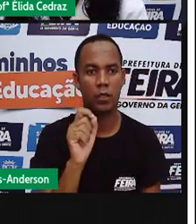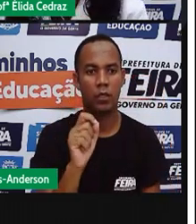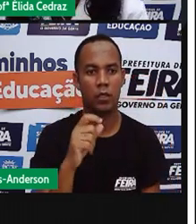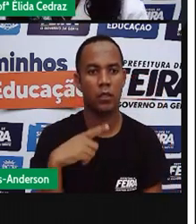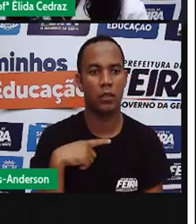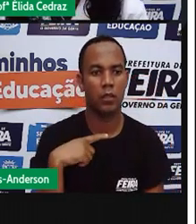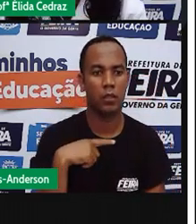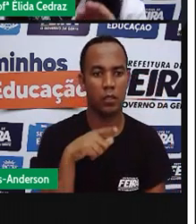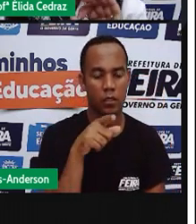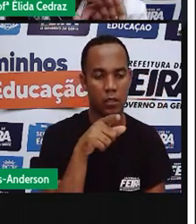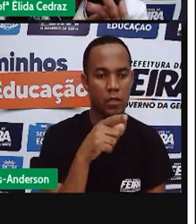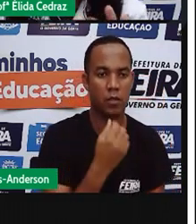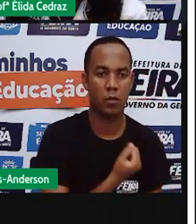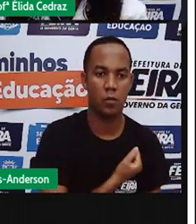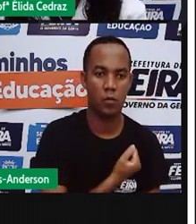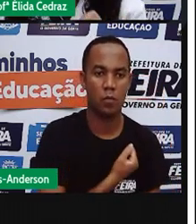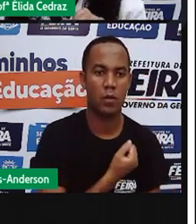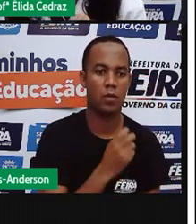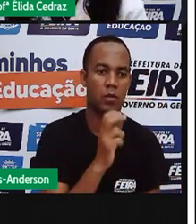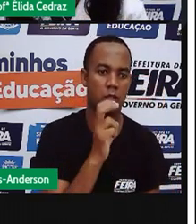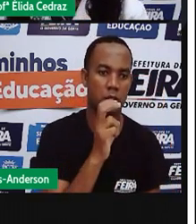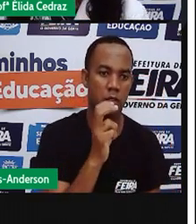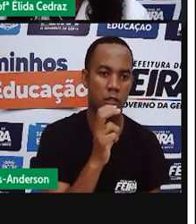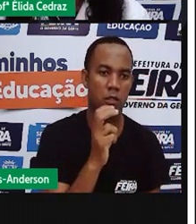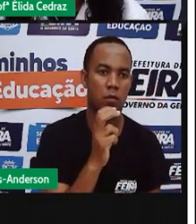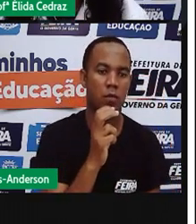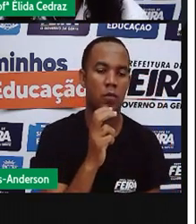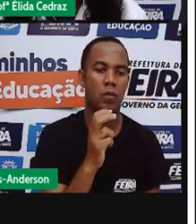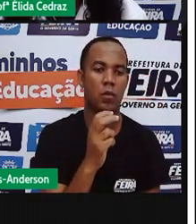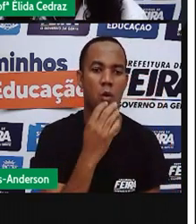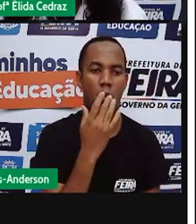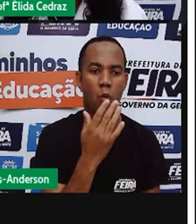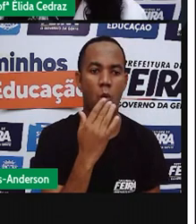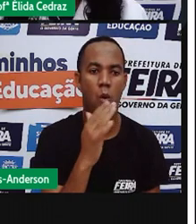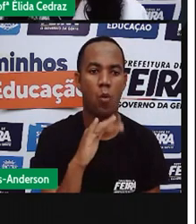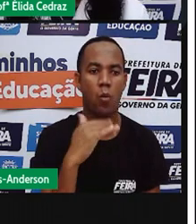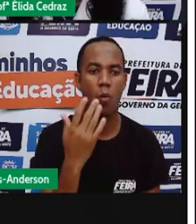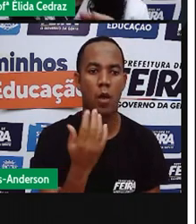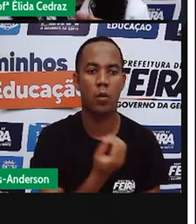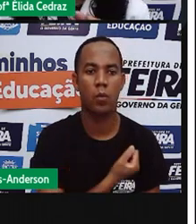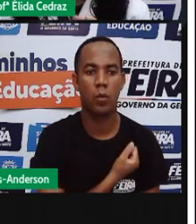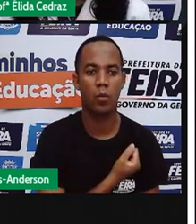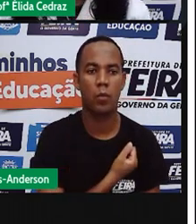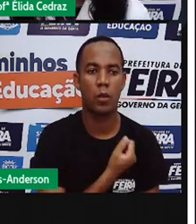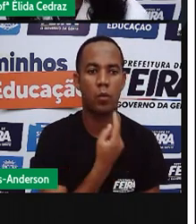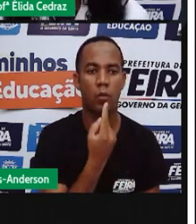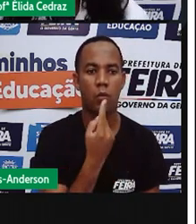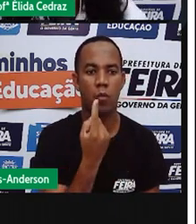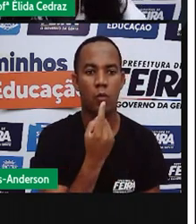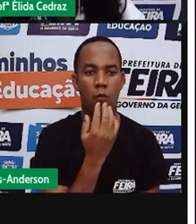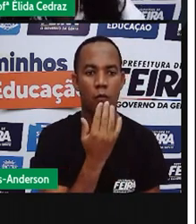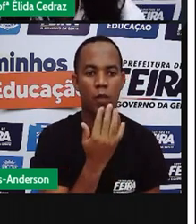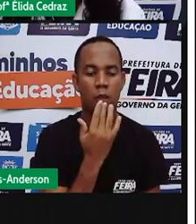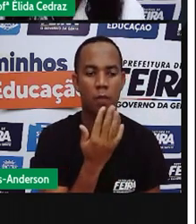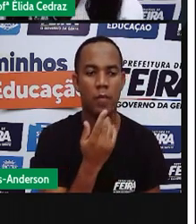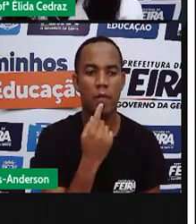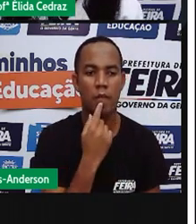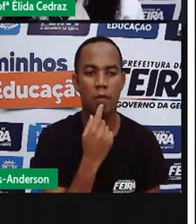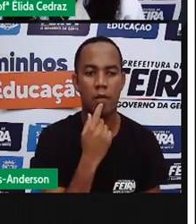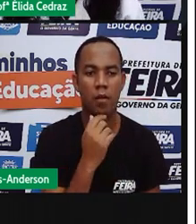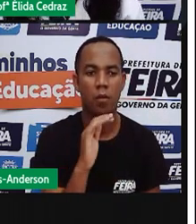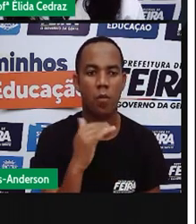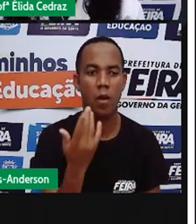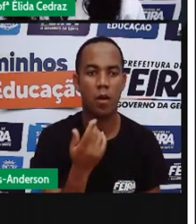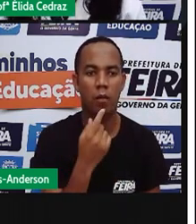está pedindo ali. Número 5. Que cor é o número 1? Vermelho. E o número 3? Qual